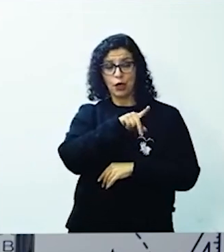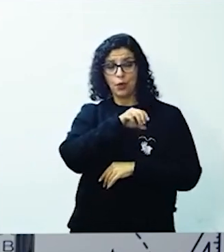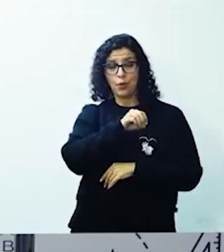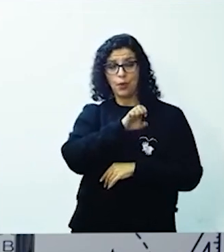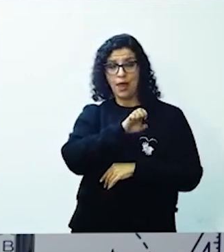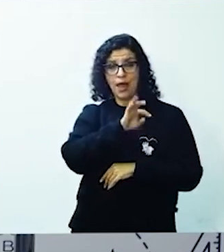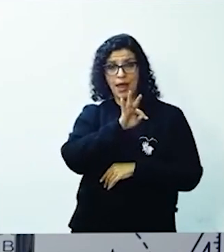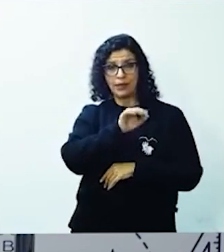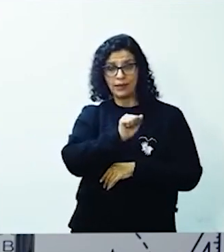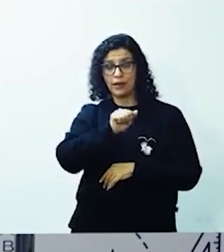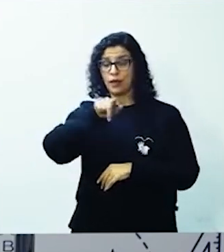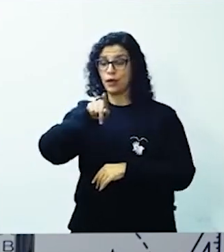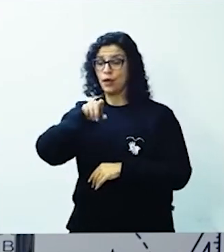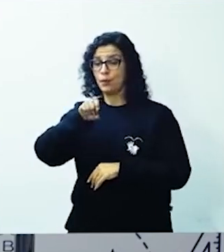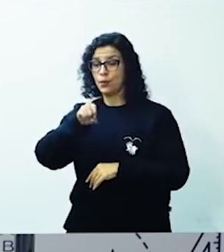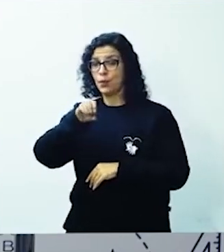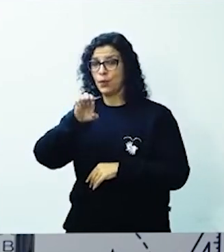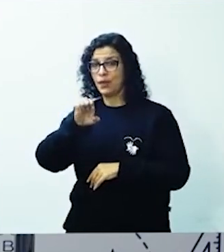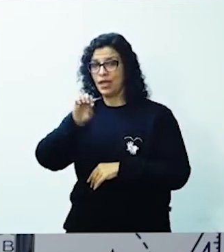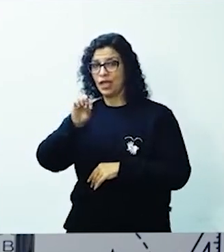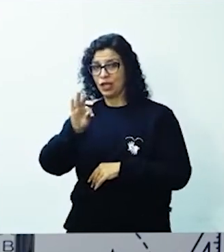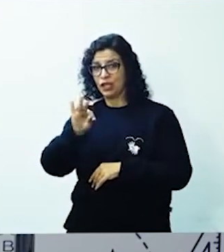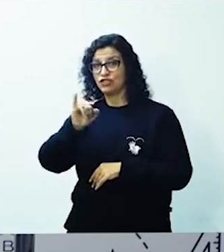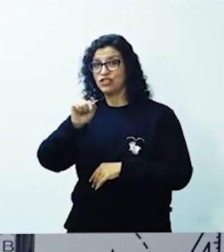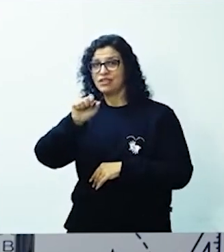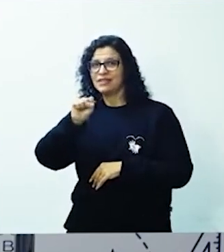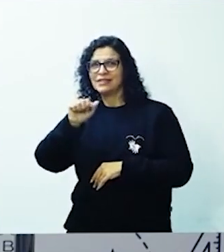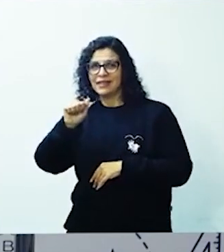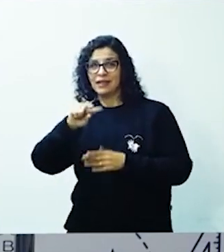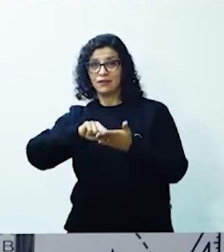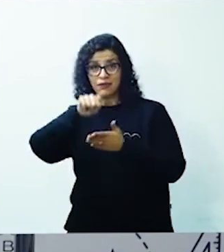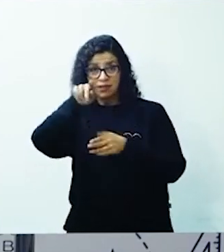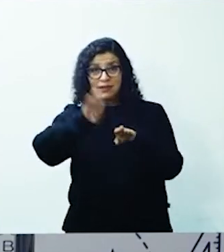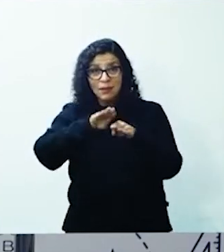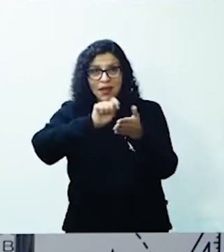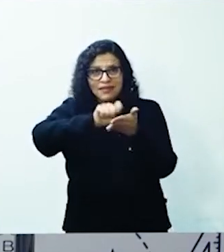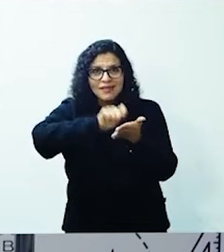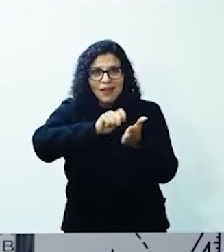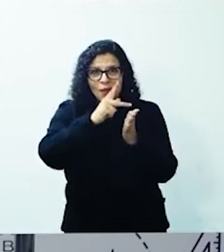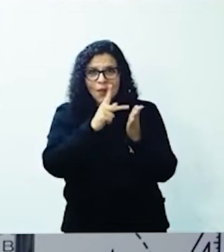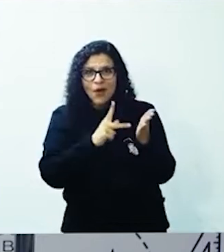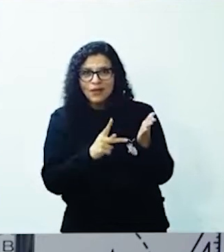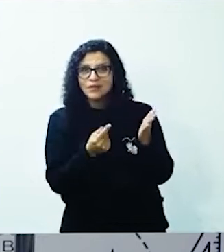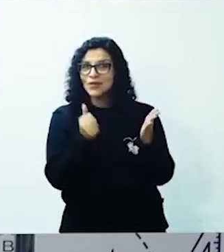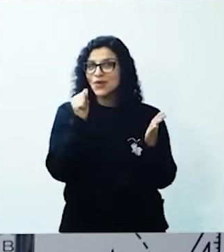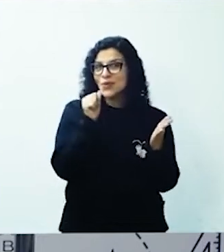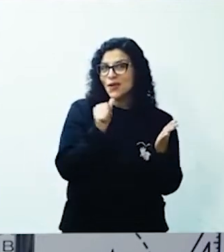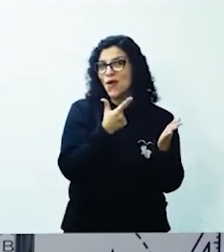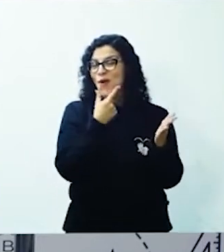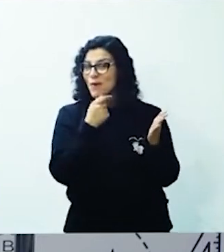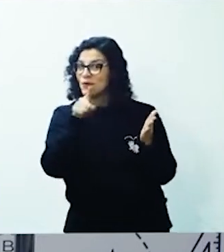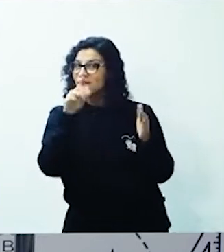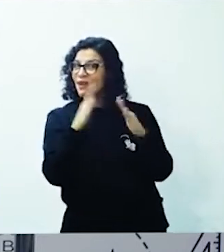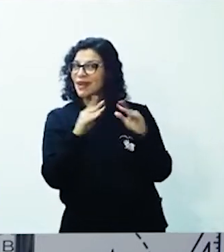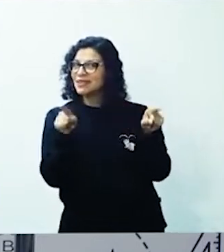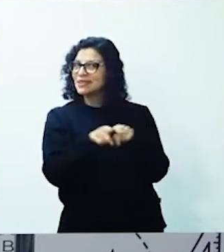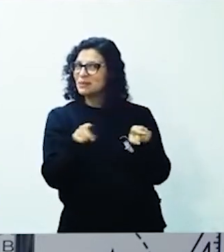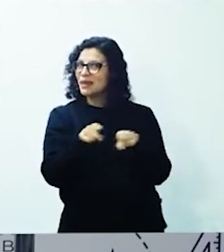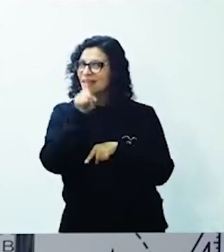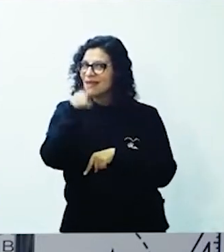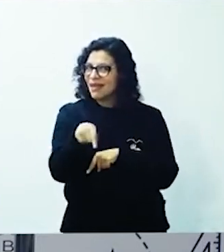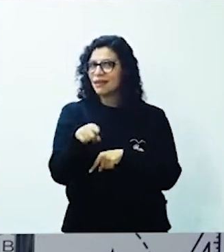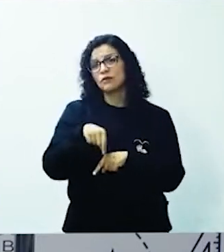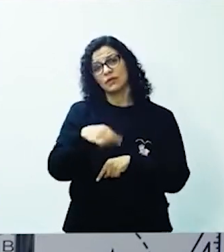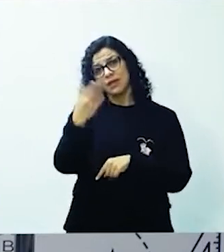e poetisas. Será que você é em casa? Será que você é um poeta? Será que você é uma poetisa?